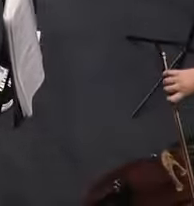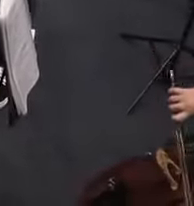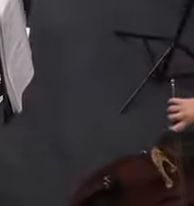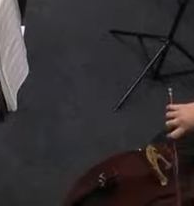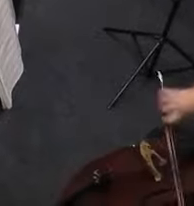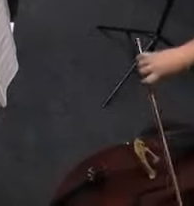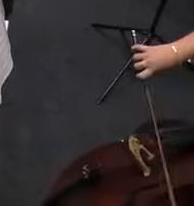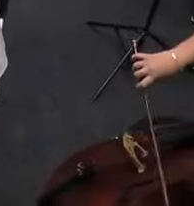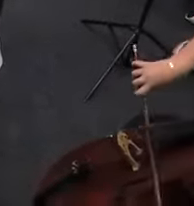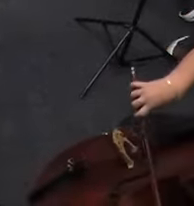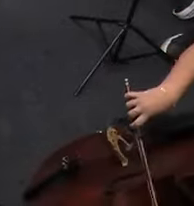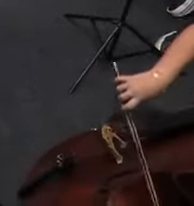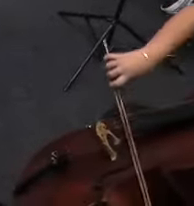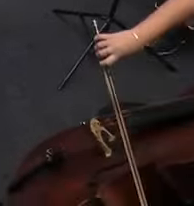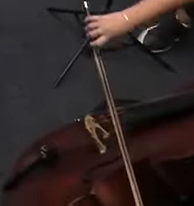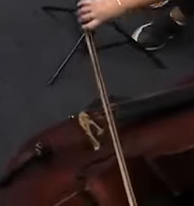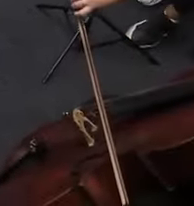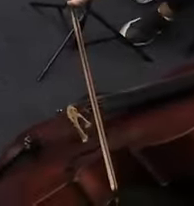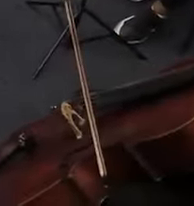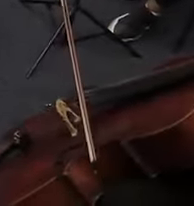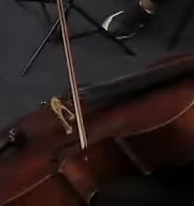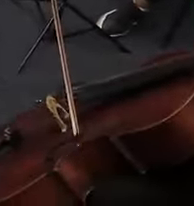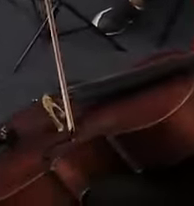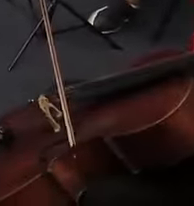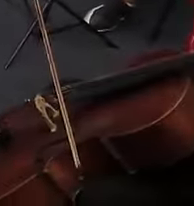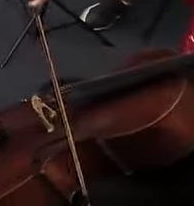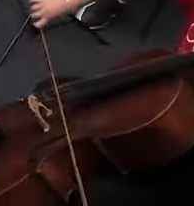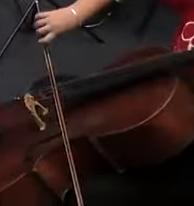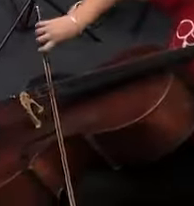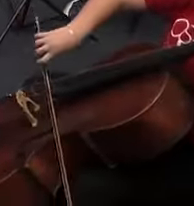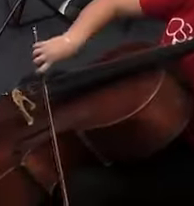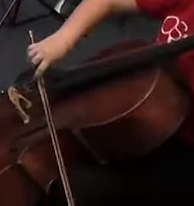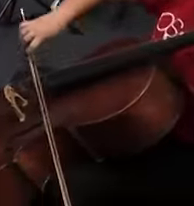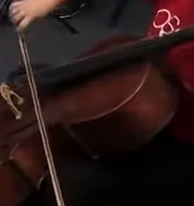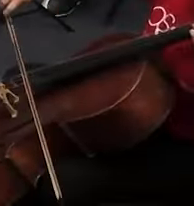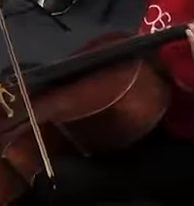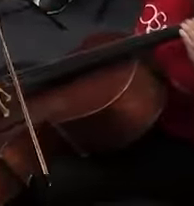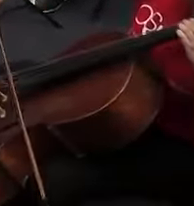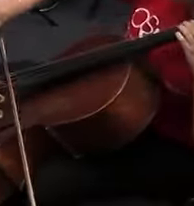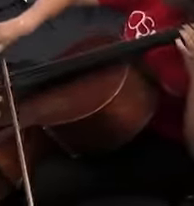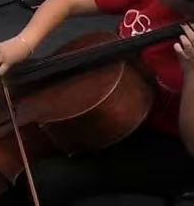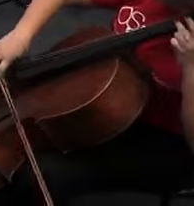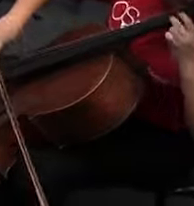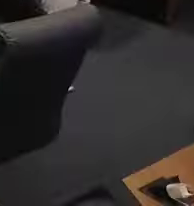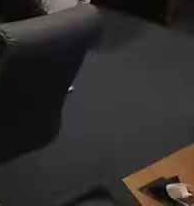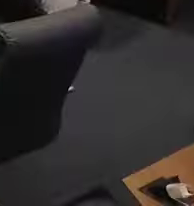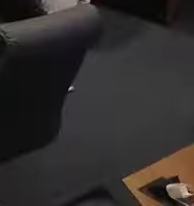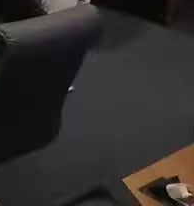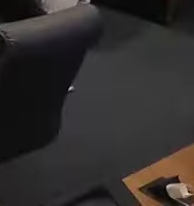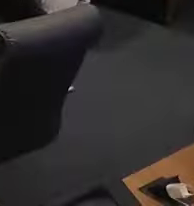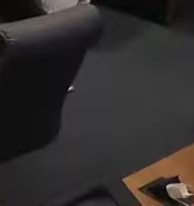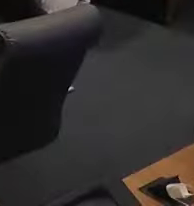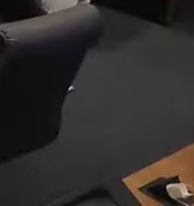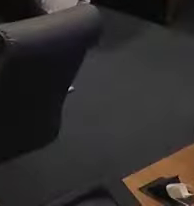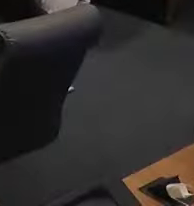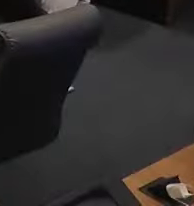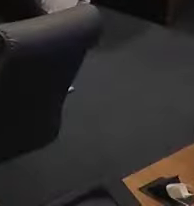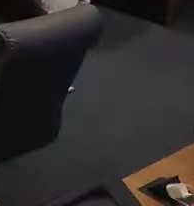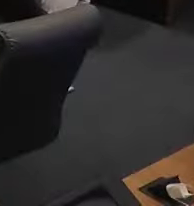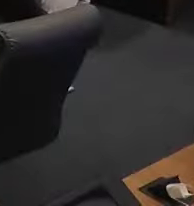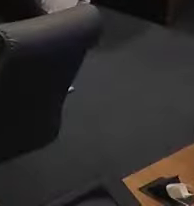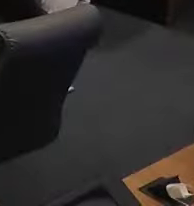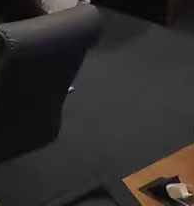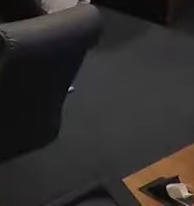botou acho que aqui não da ti a judit aqui ó essa com primira as duas vem PR casa que elas falam casar e aí as outras